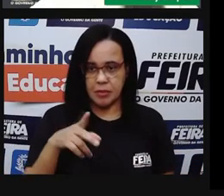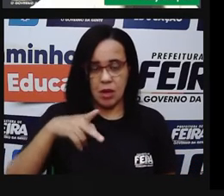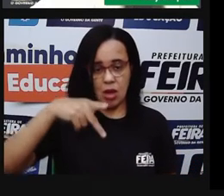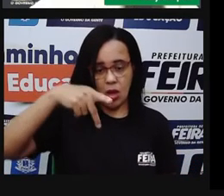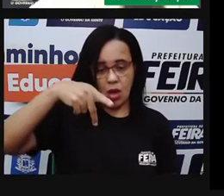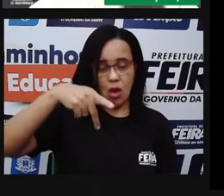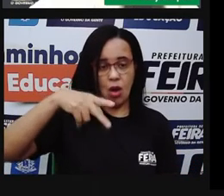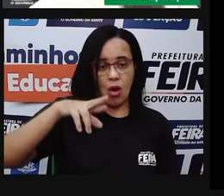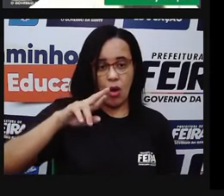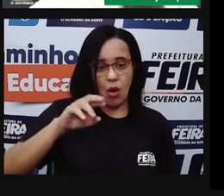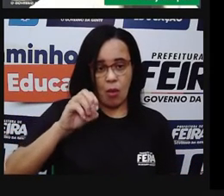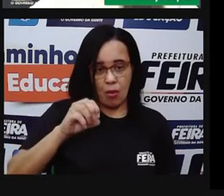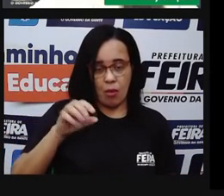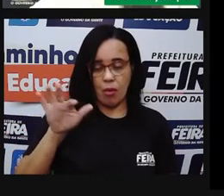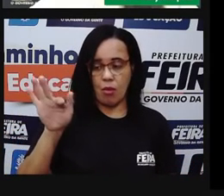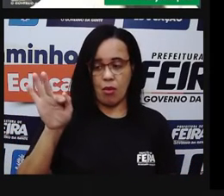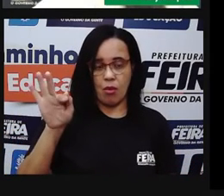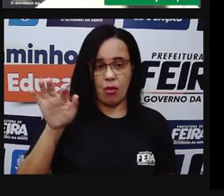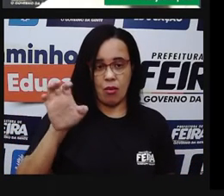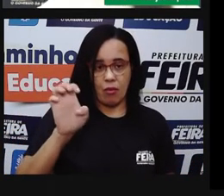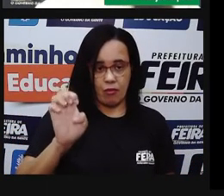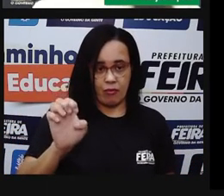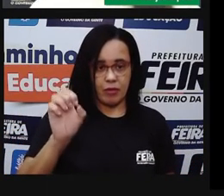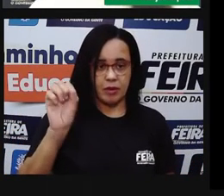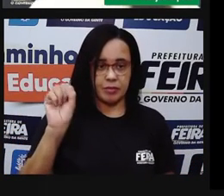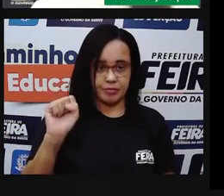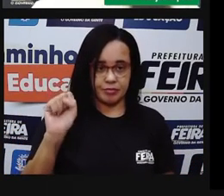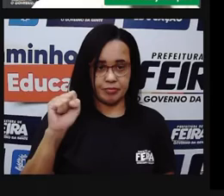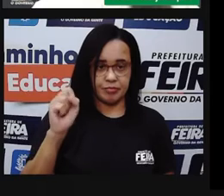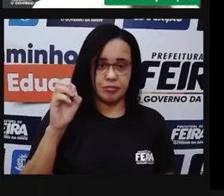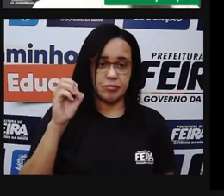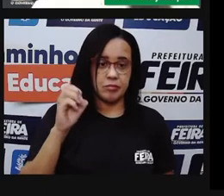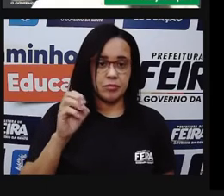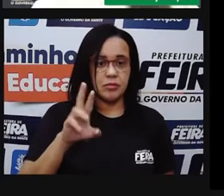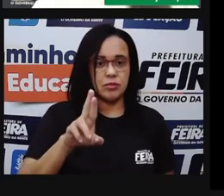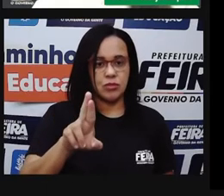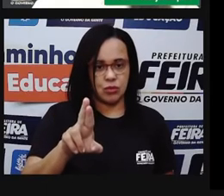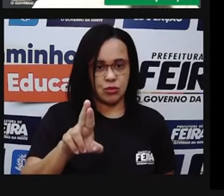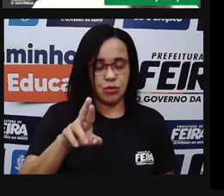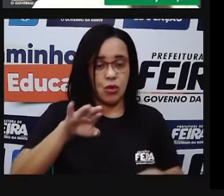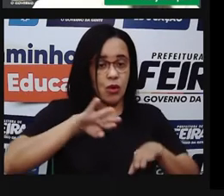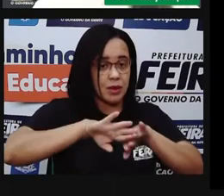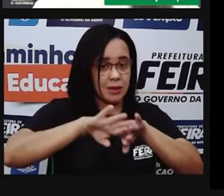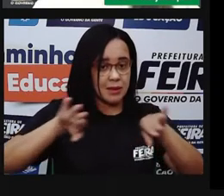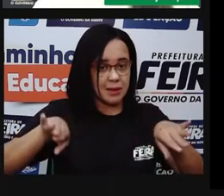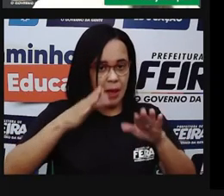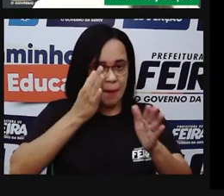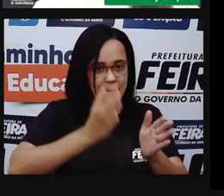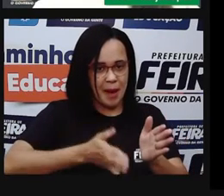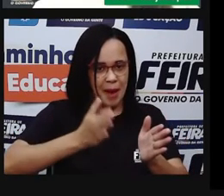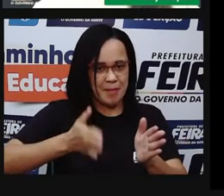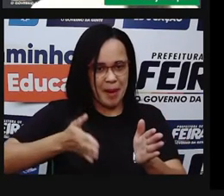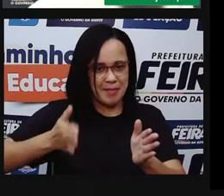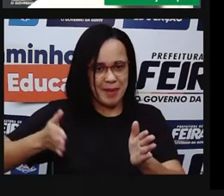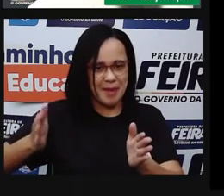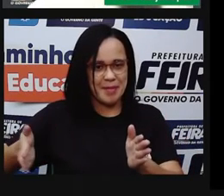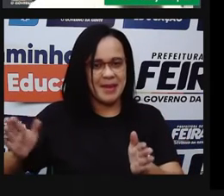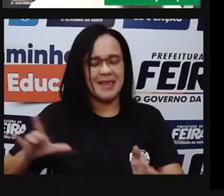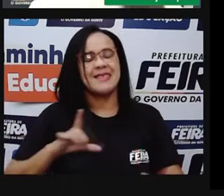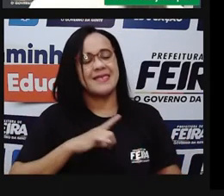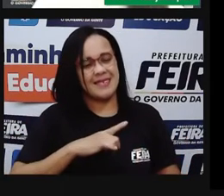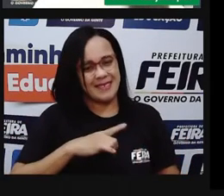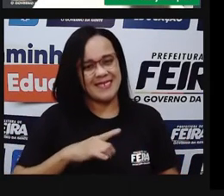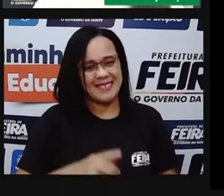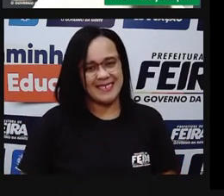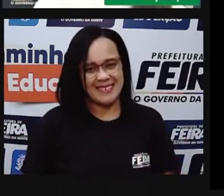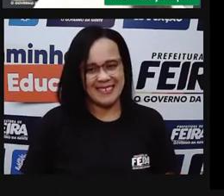professor. Elas ficam separadas na sílaba. Bora ver a outra? Fó. Me ajude a fazer a